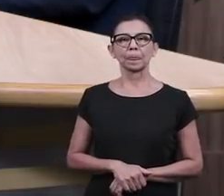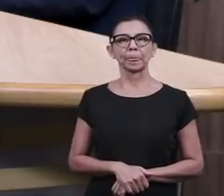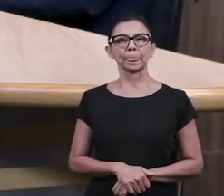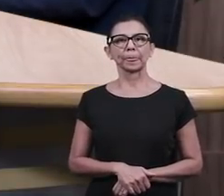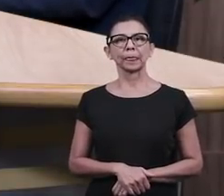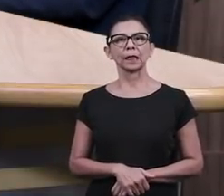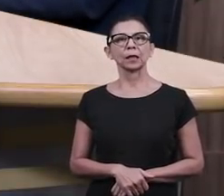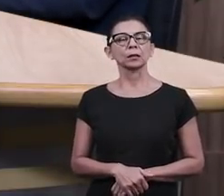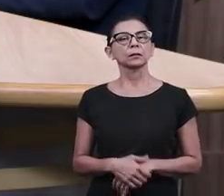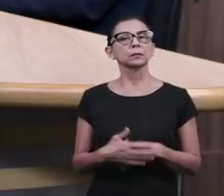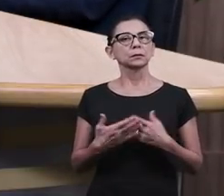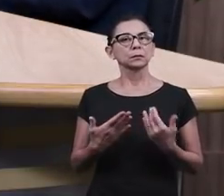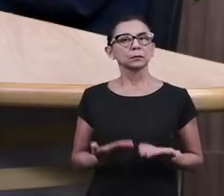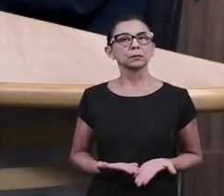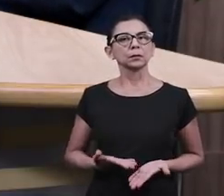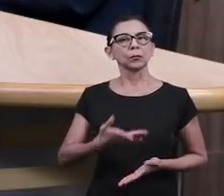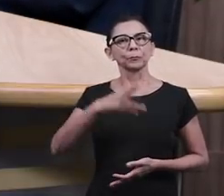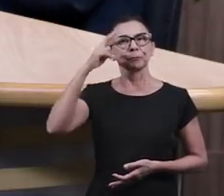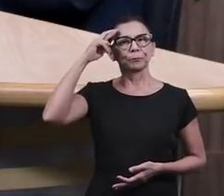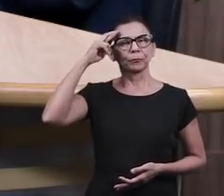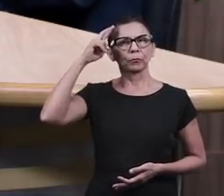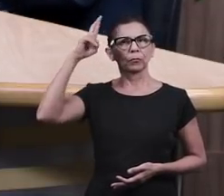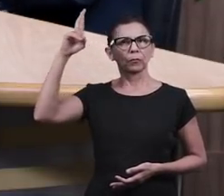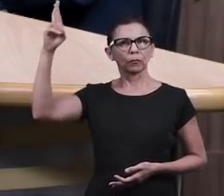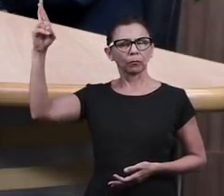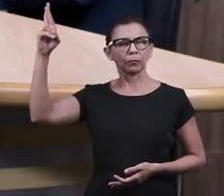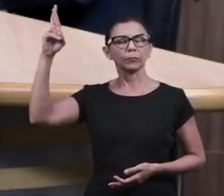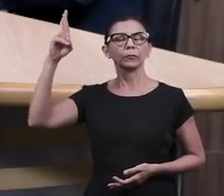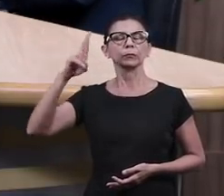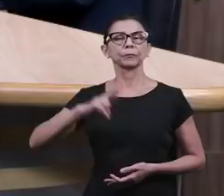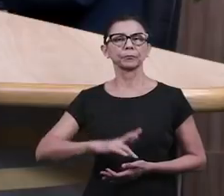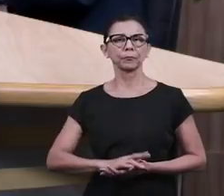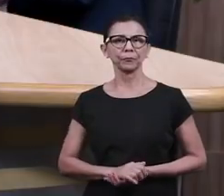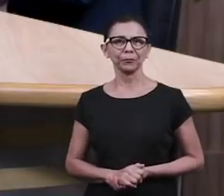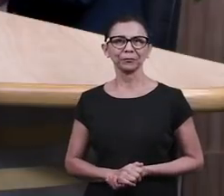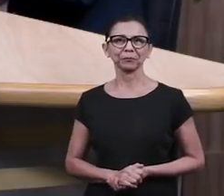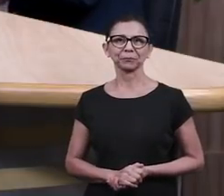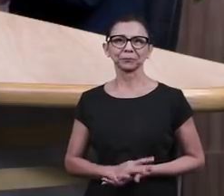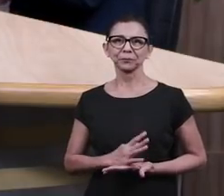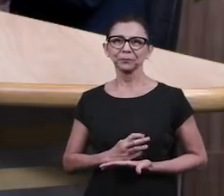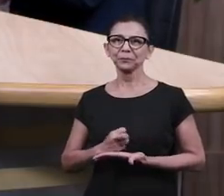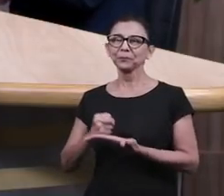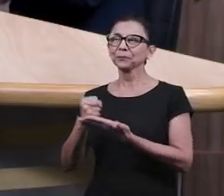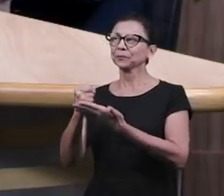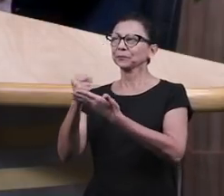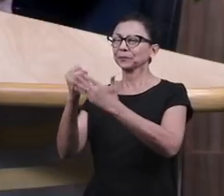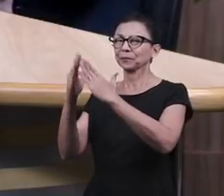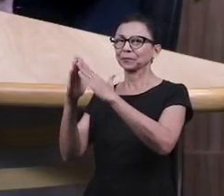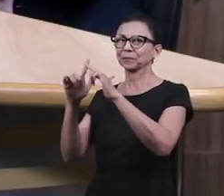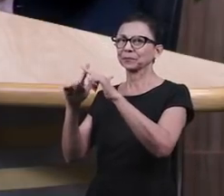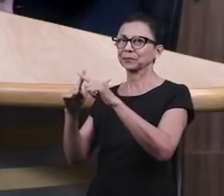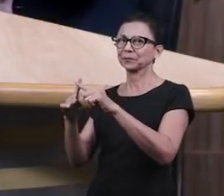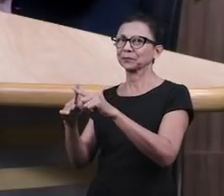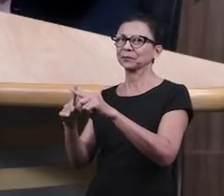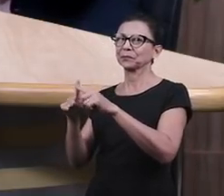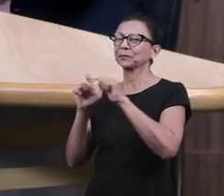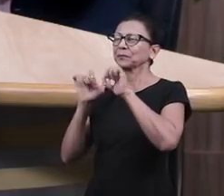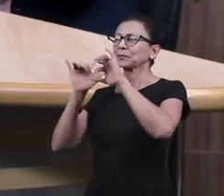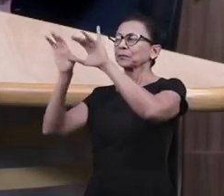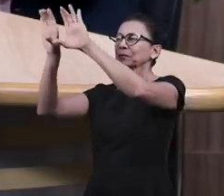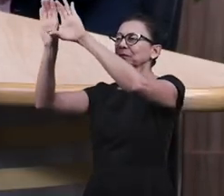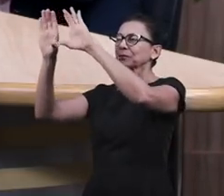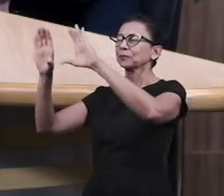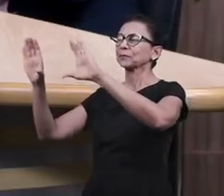depois que Israel estava do outro lado. Quando a igreja chegar do outro lado, na eternidade, o Senhor vai tirar a mão. E aí as nações